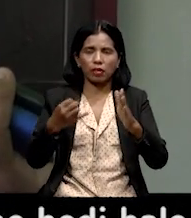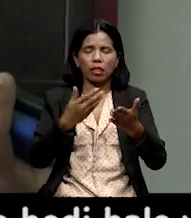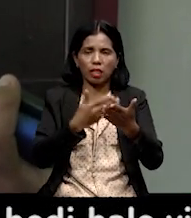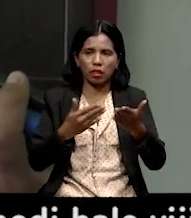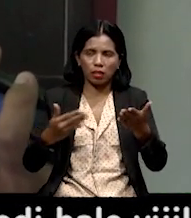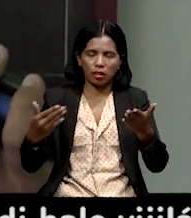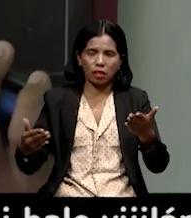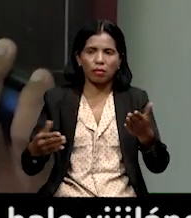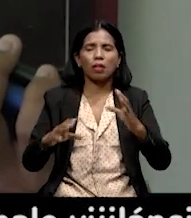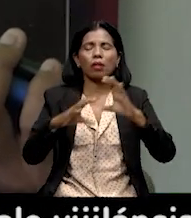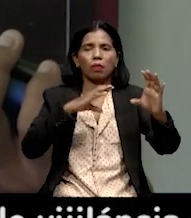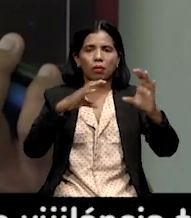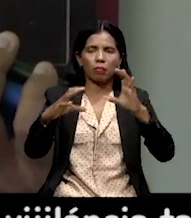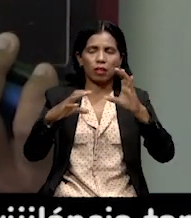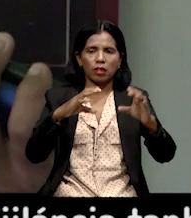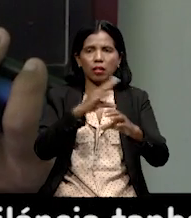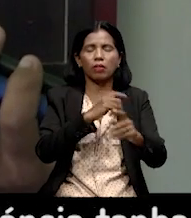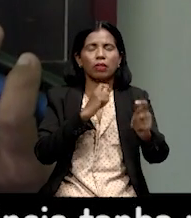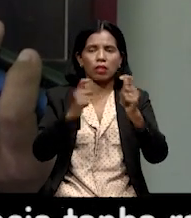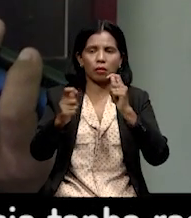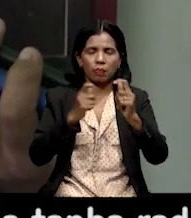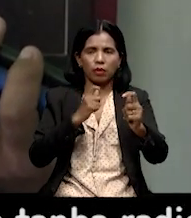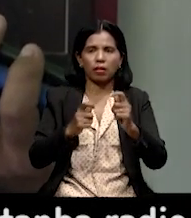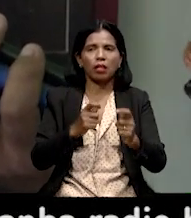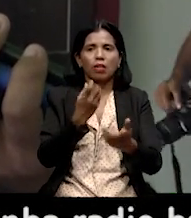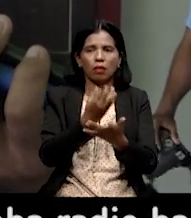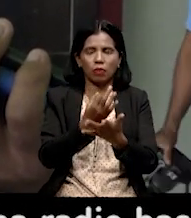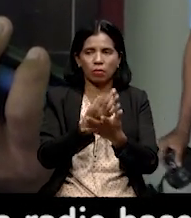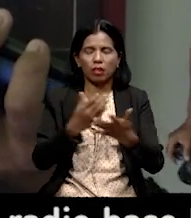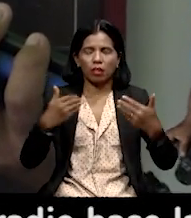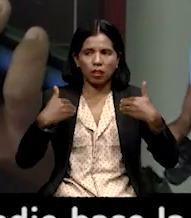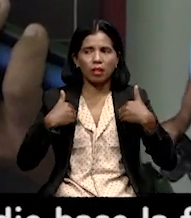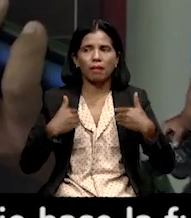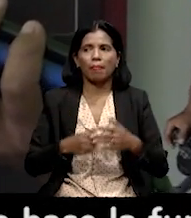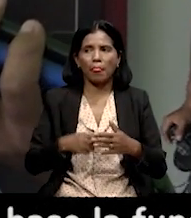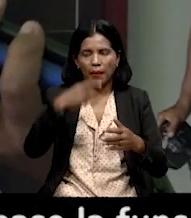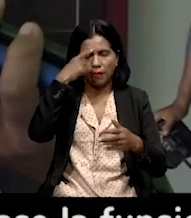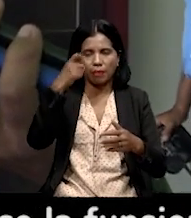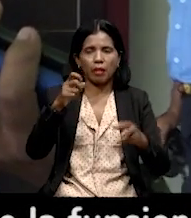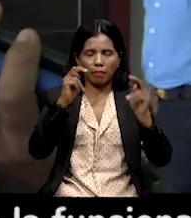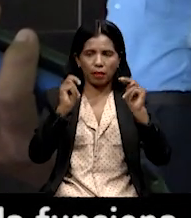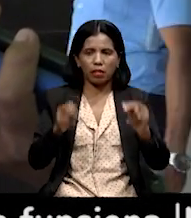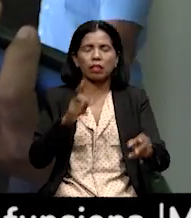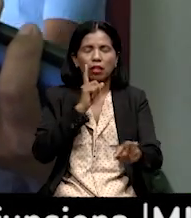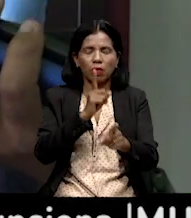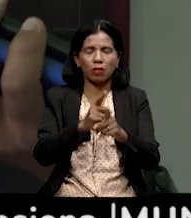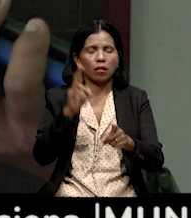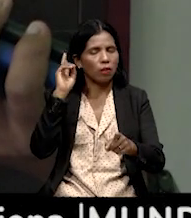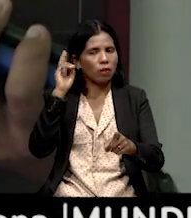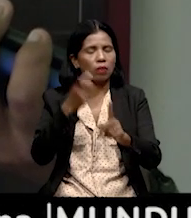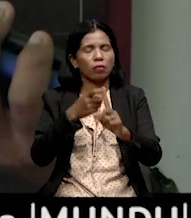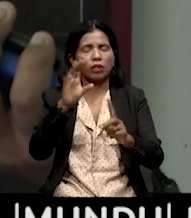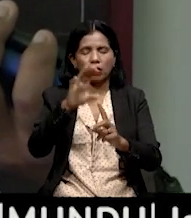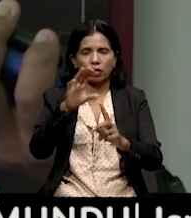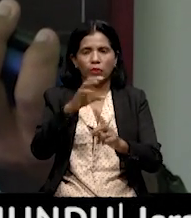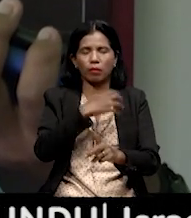ia komunikasaun nomos ba ia transporte orçamento ne iha tamane maka precisa teves para tu bele rona ho komnan sir ne hutu